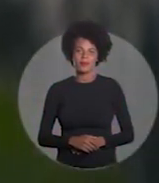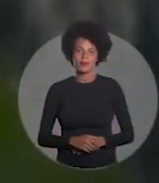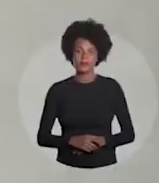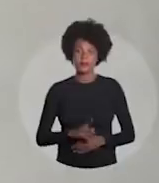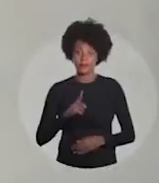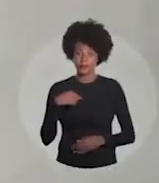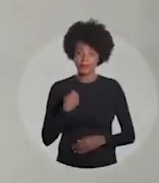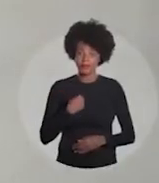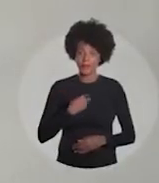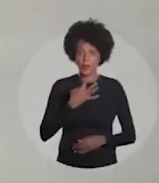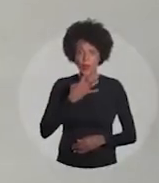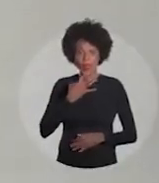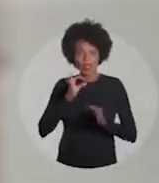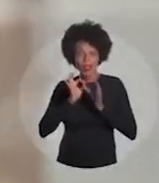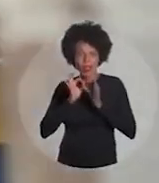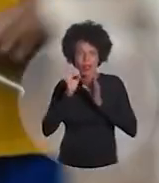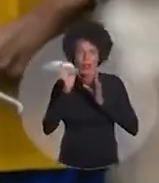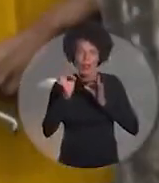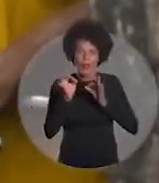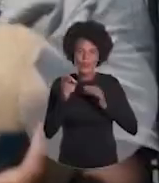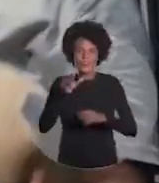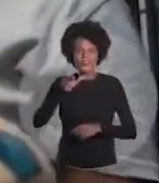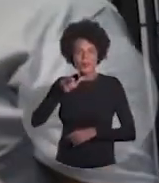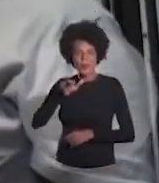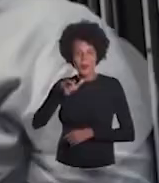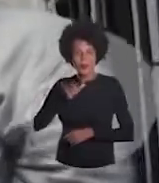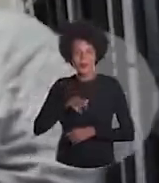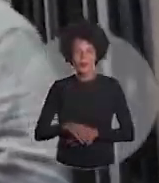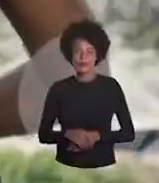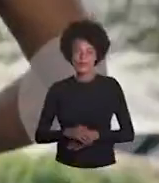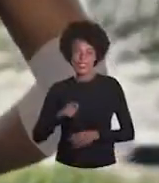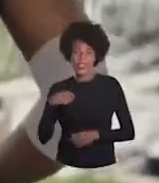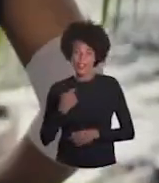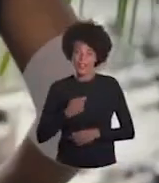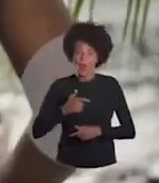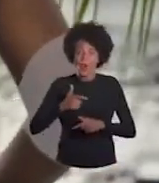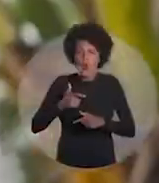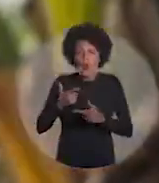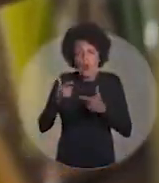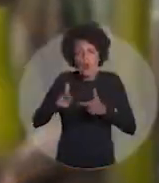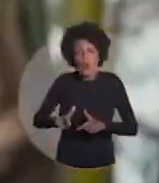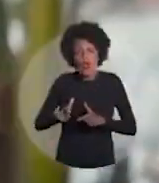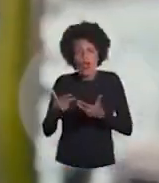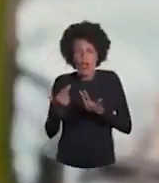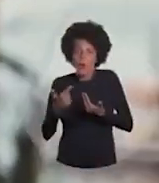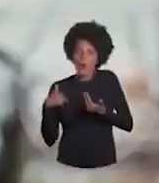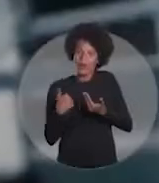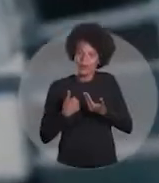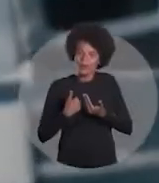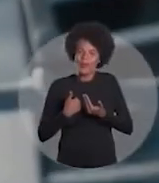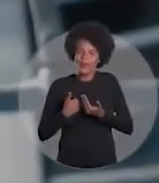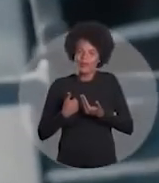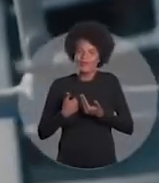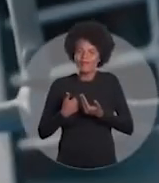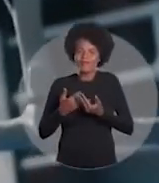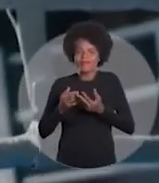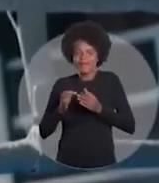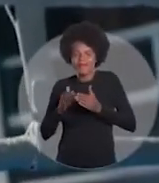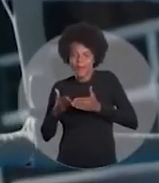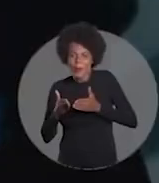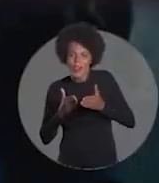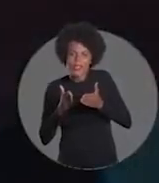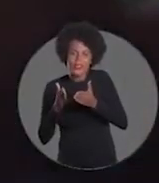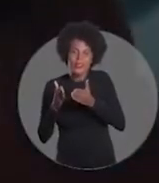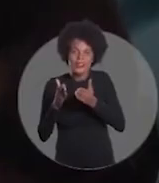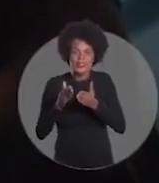A gente reconhece de longe um irmão, quem veio do mesmo lugar que nós viemos, quem passou